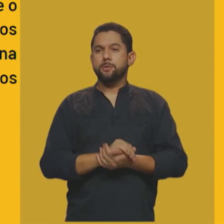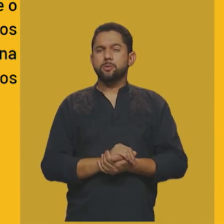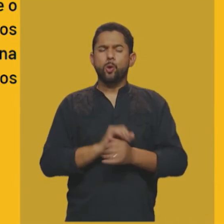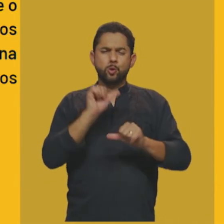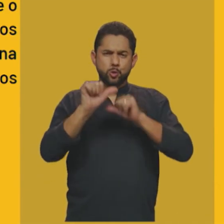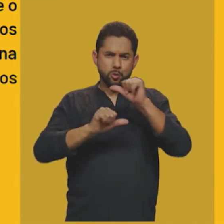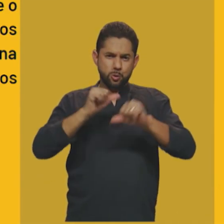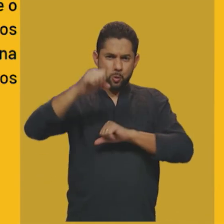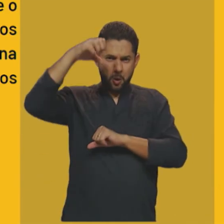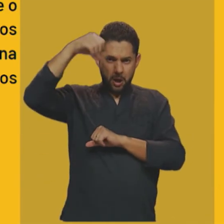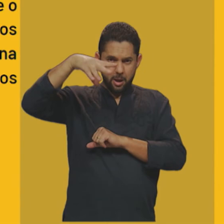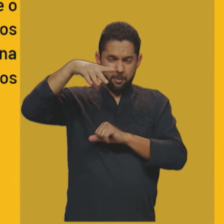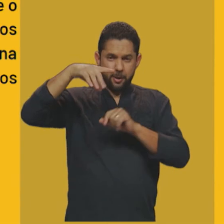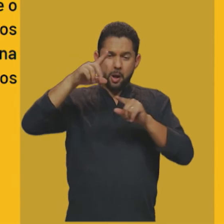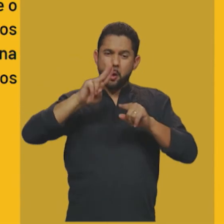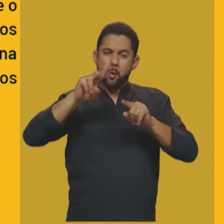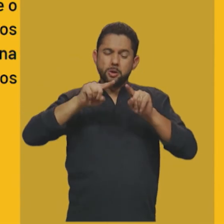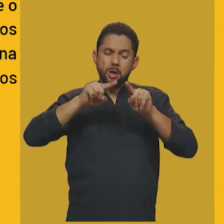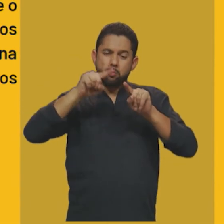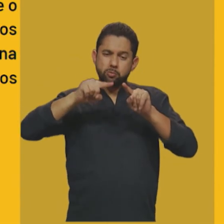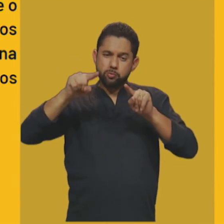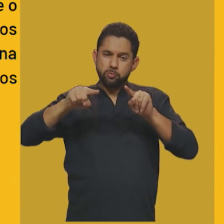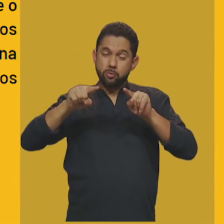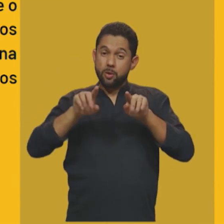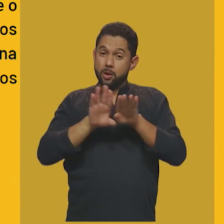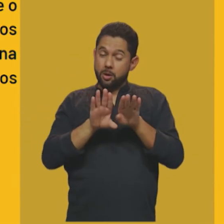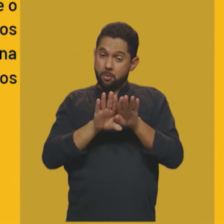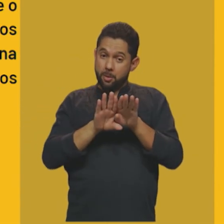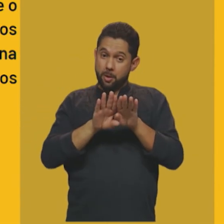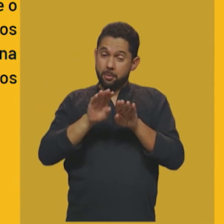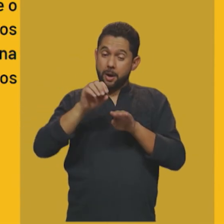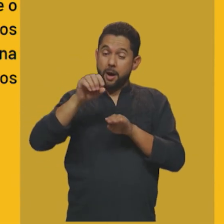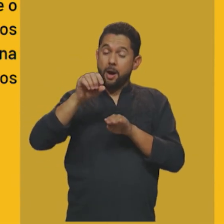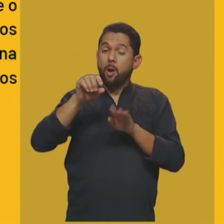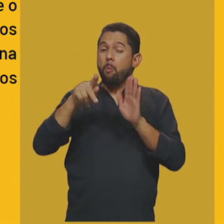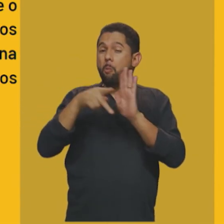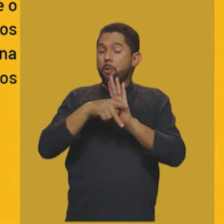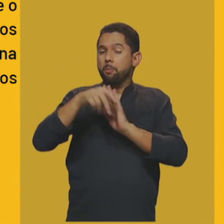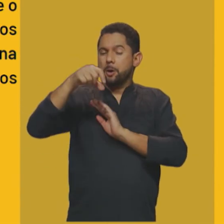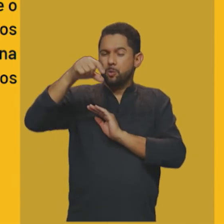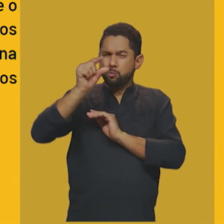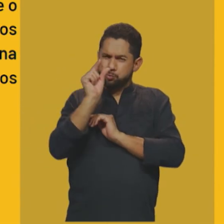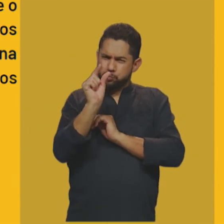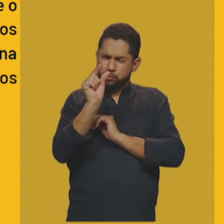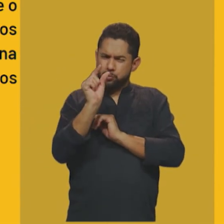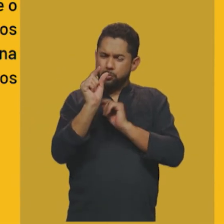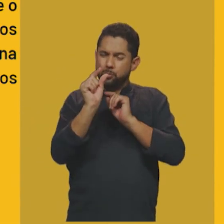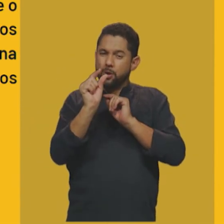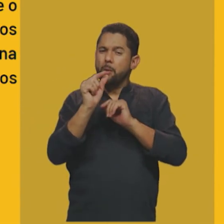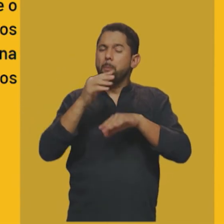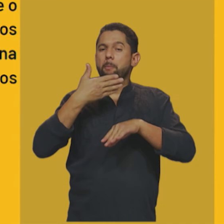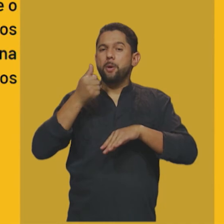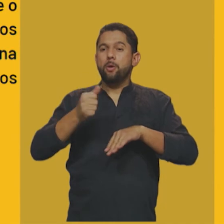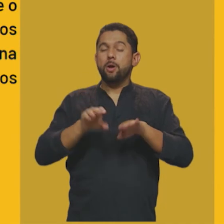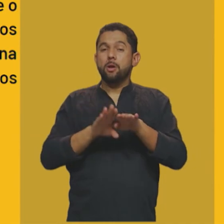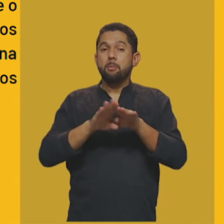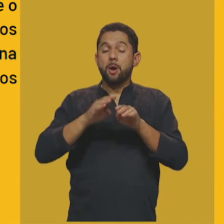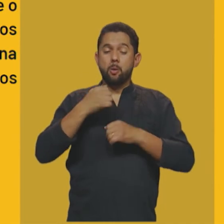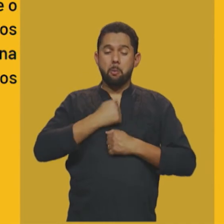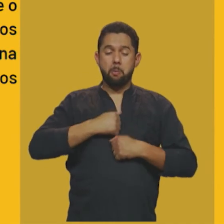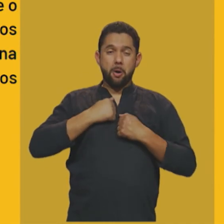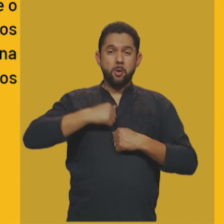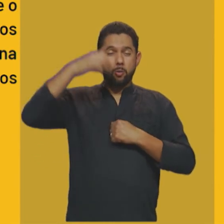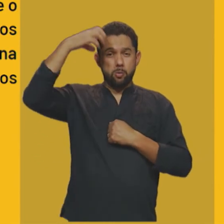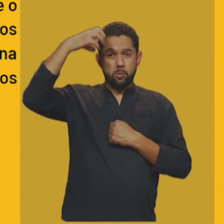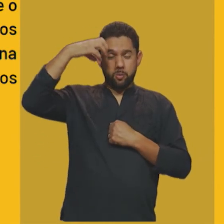por fluorescentes compactas, evite usar o chuveiro elétrico com a chave na posição inverno ou quente, acumule uma quantidade de roupa para